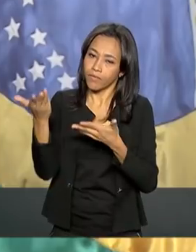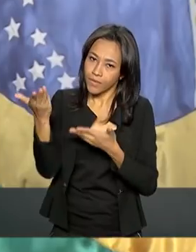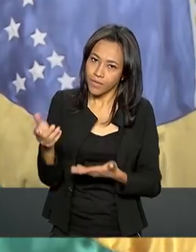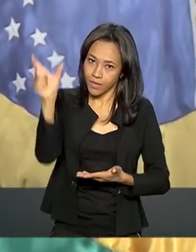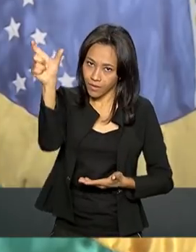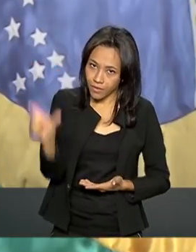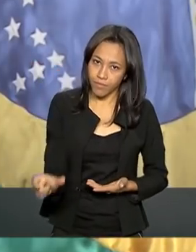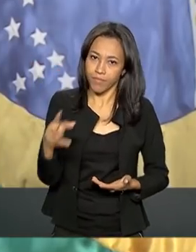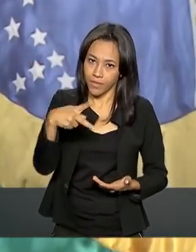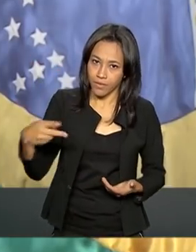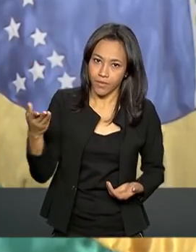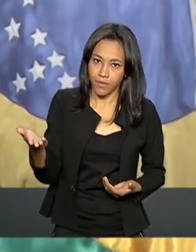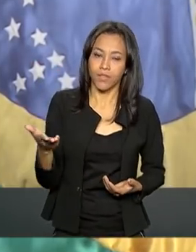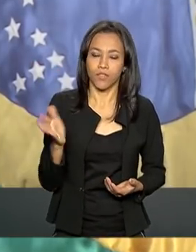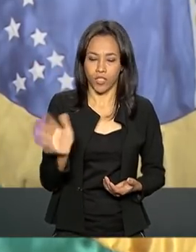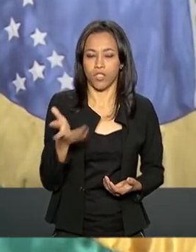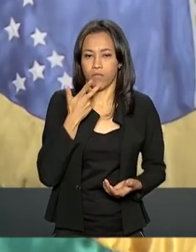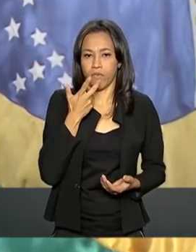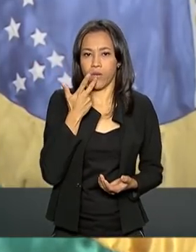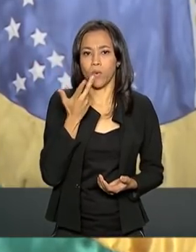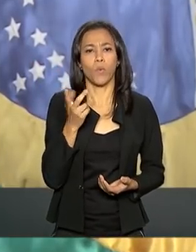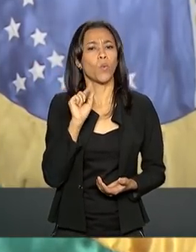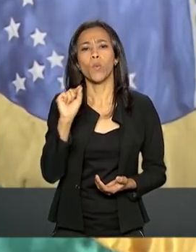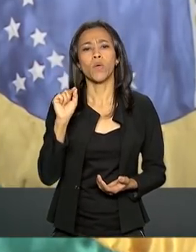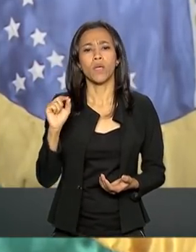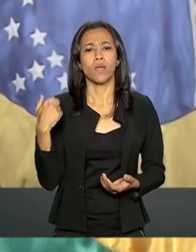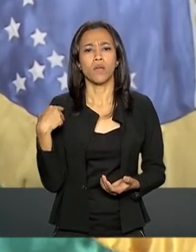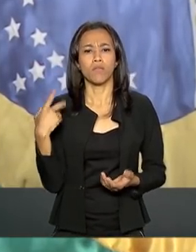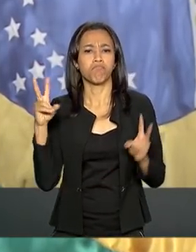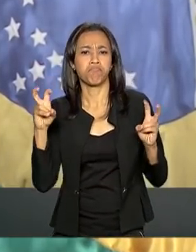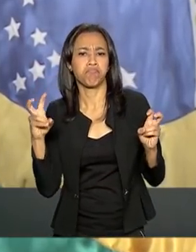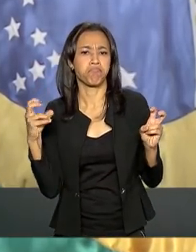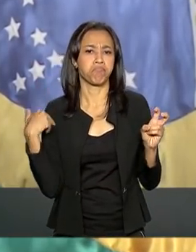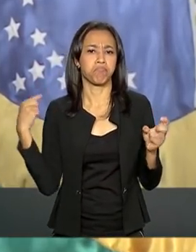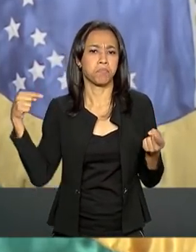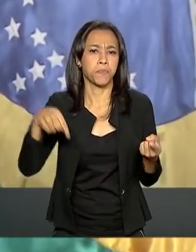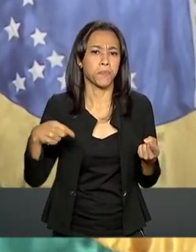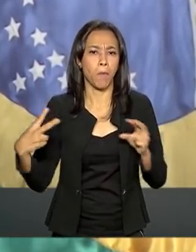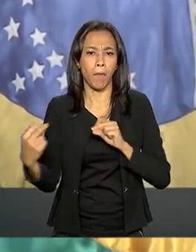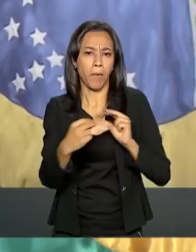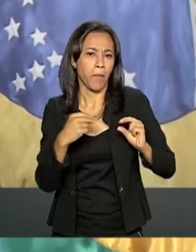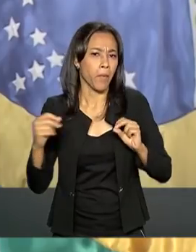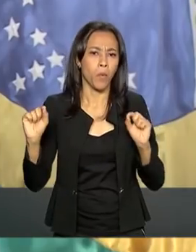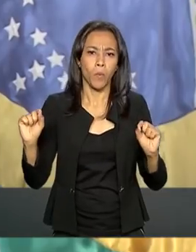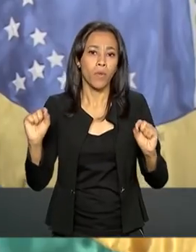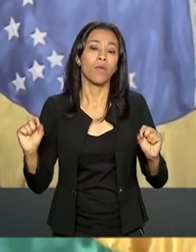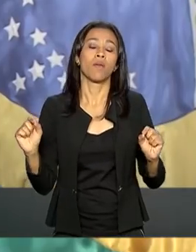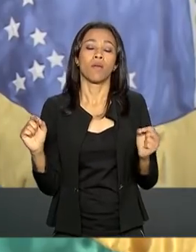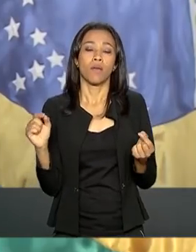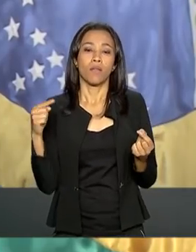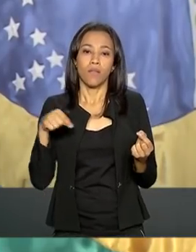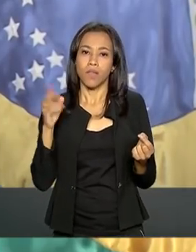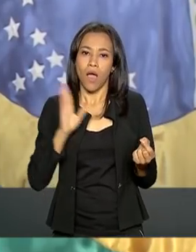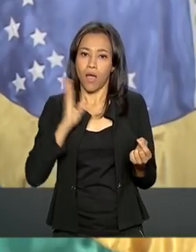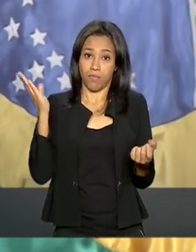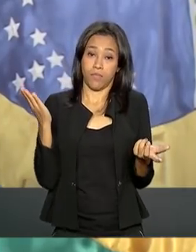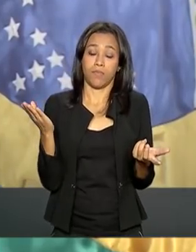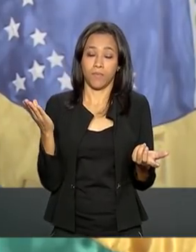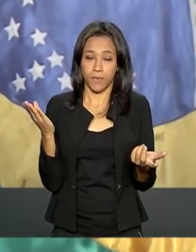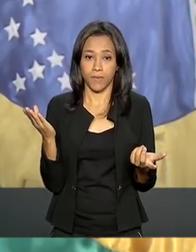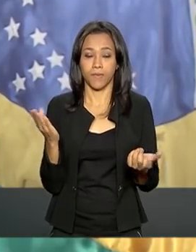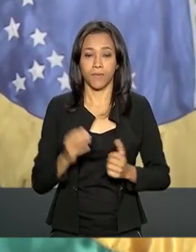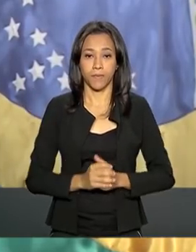bem disse há pouco, do que nós estamos tratando, do que nós tratamos nessa rápida